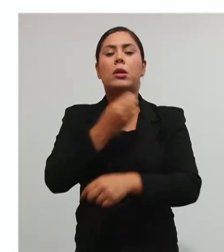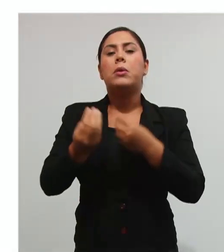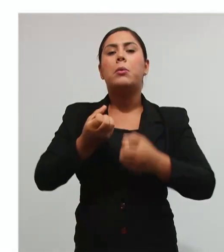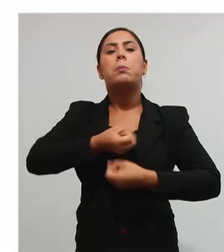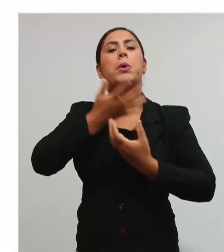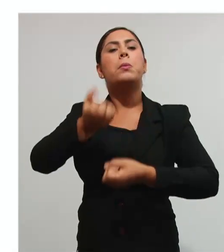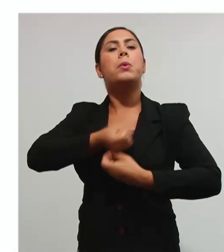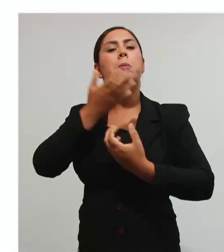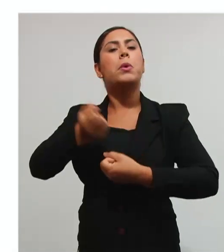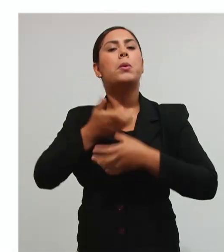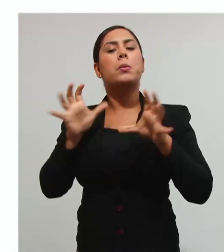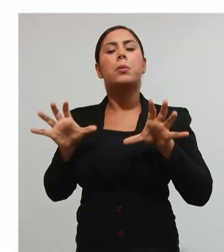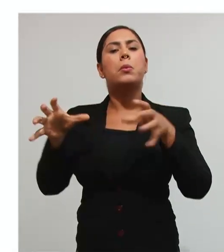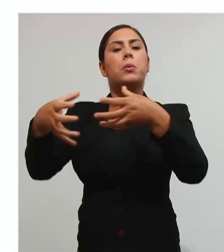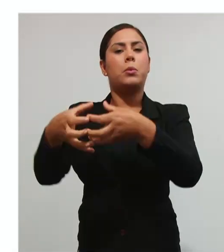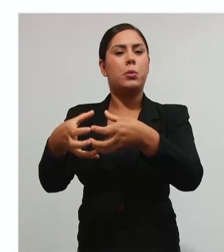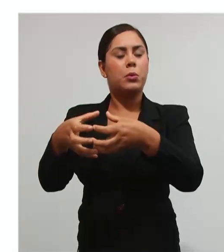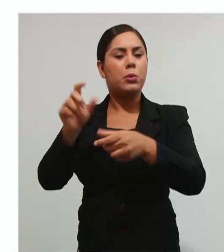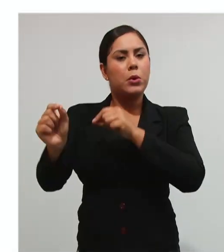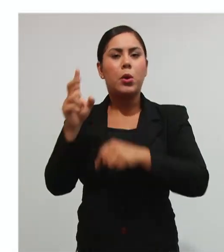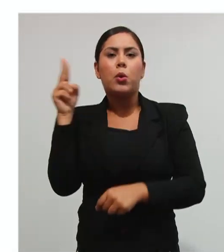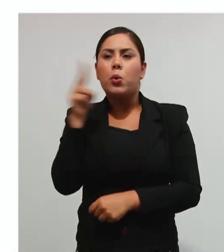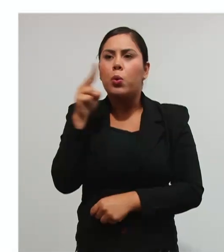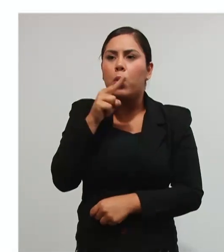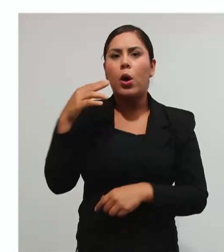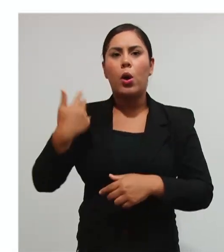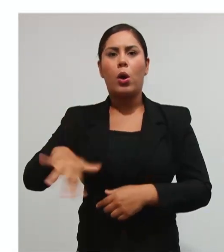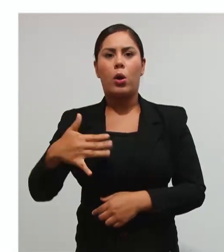espera de uma equipe de evacuação de emergência.